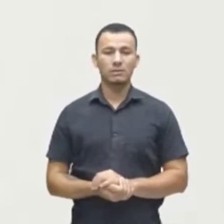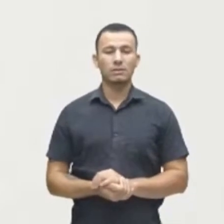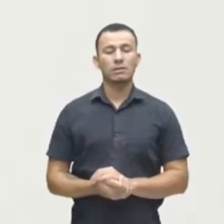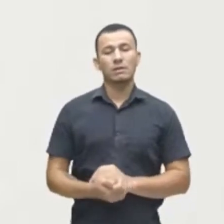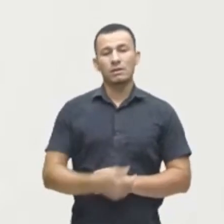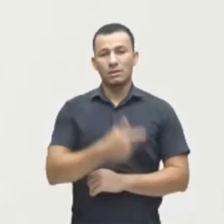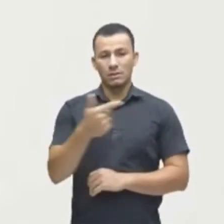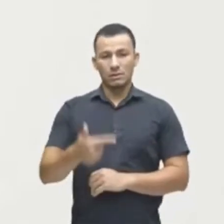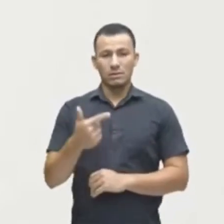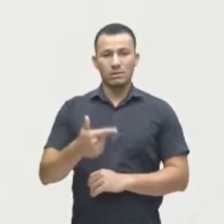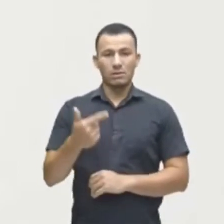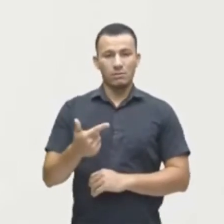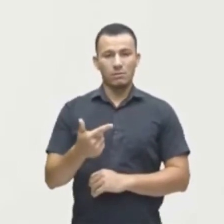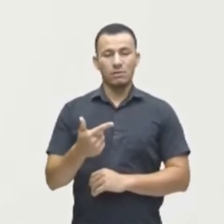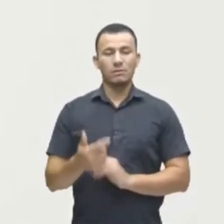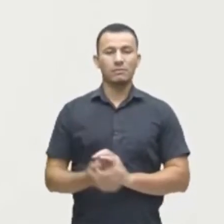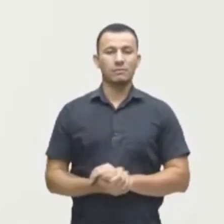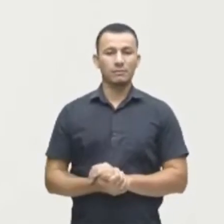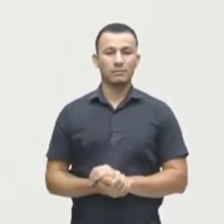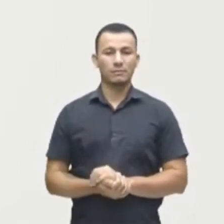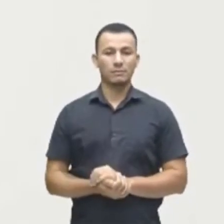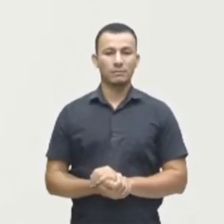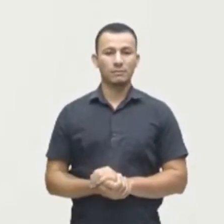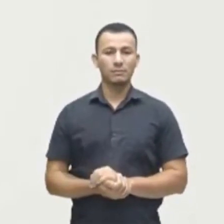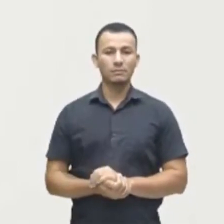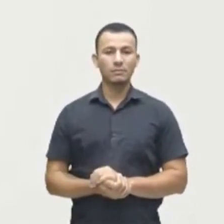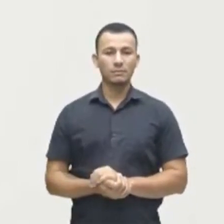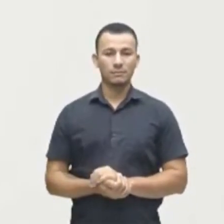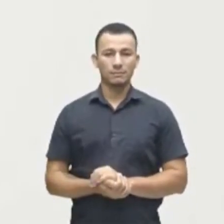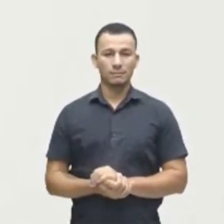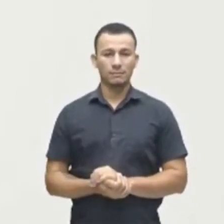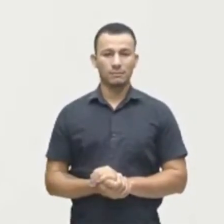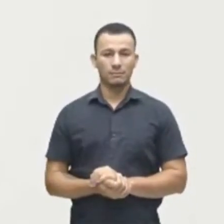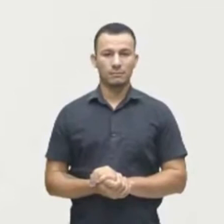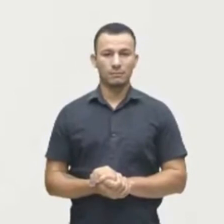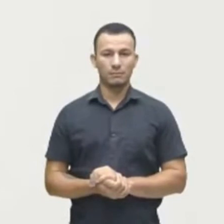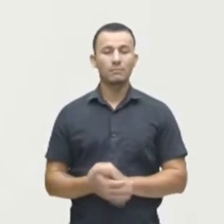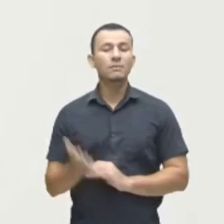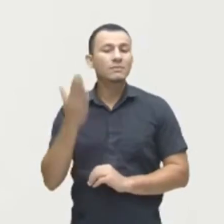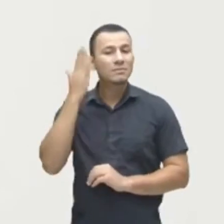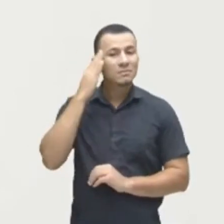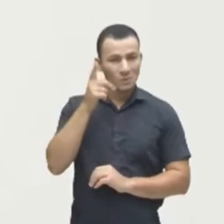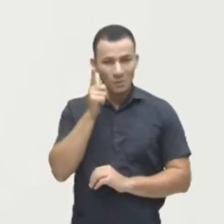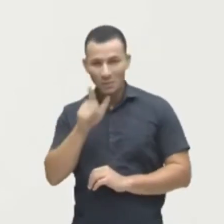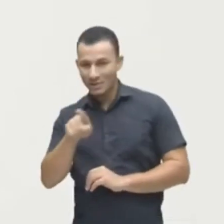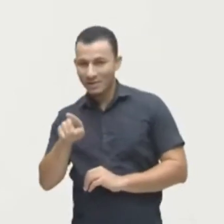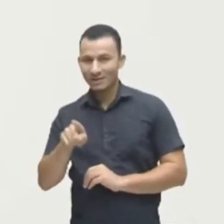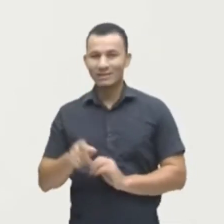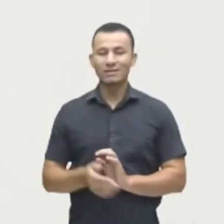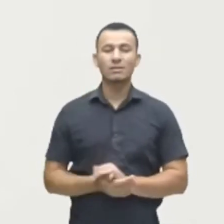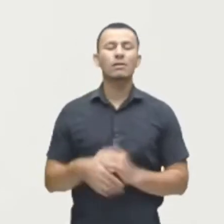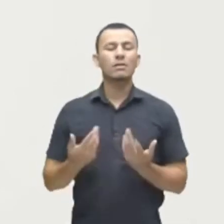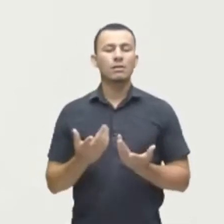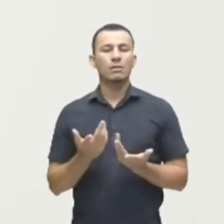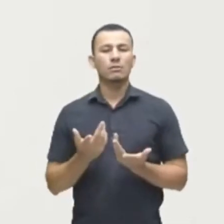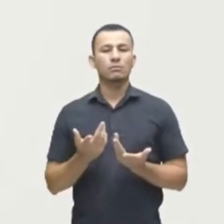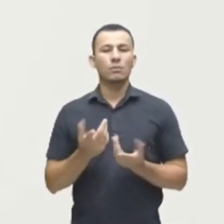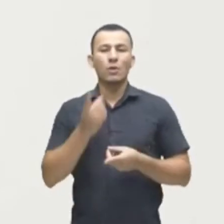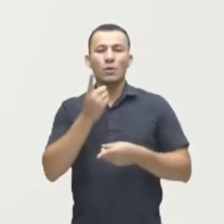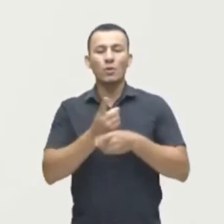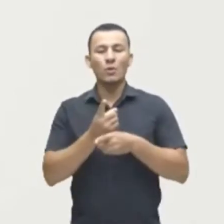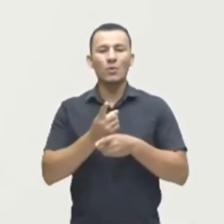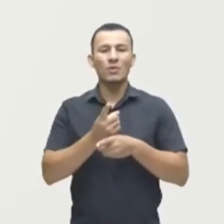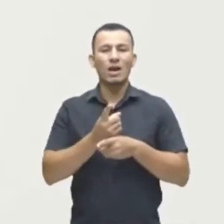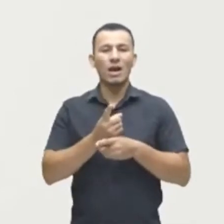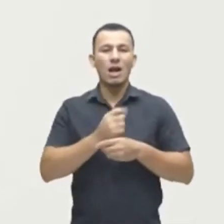próxima questão, segunda questão, olha lá, vamos lá se vocês conseguiram. Vamos encontrar os batimentos cardíacos